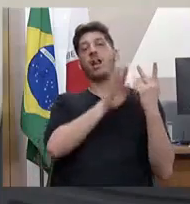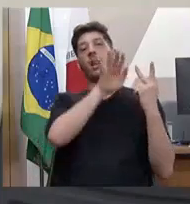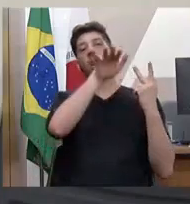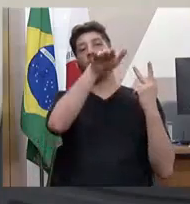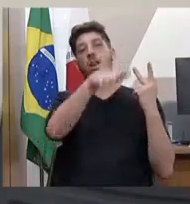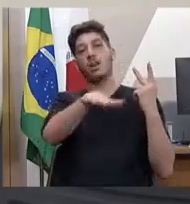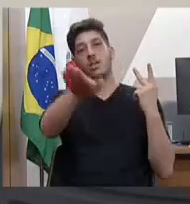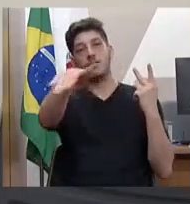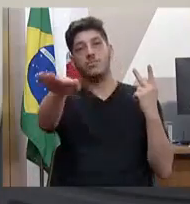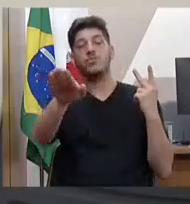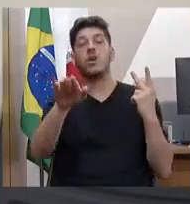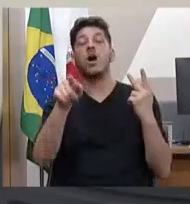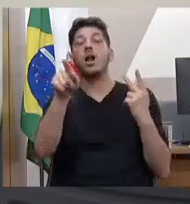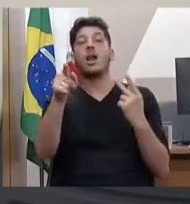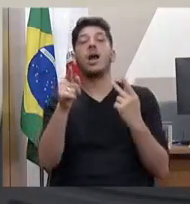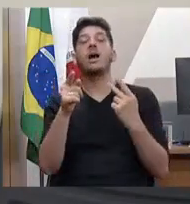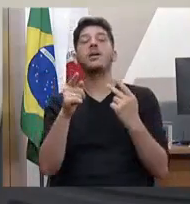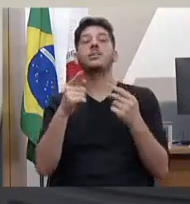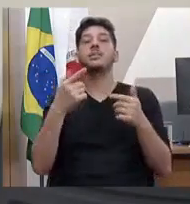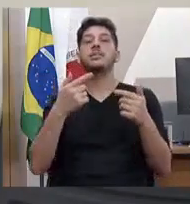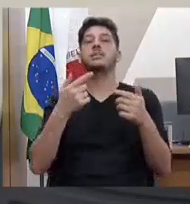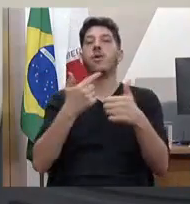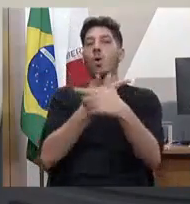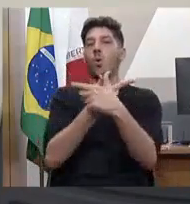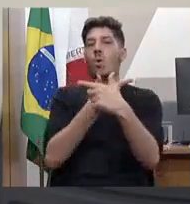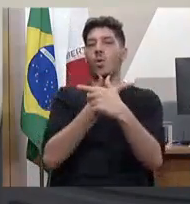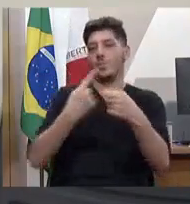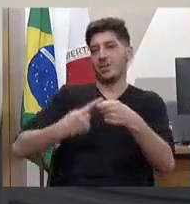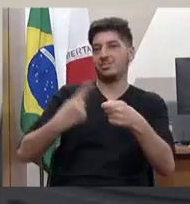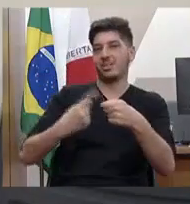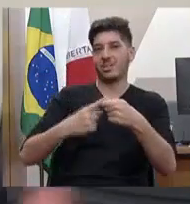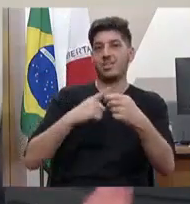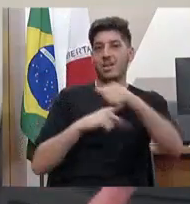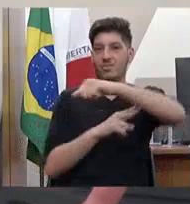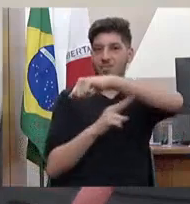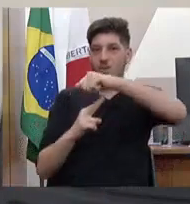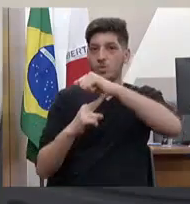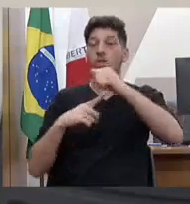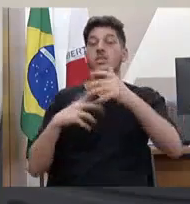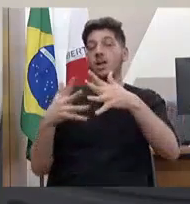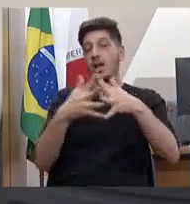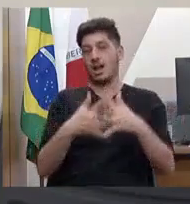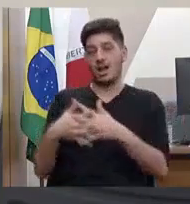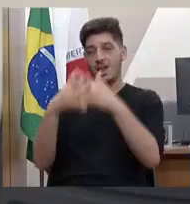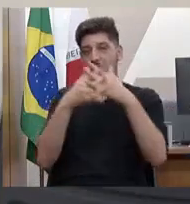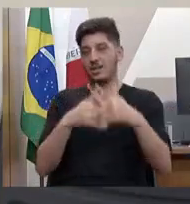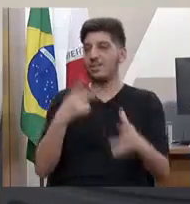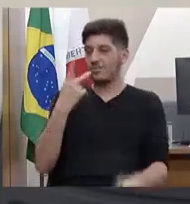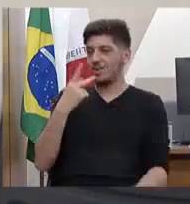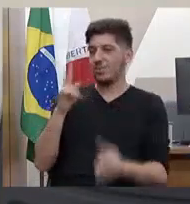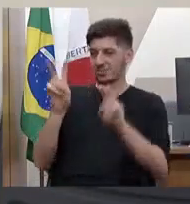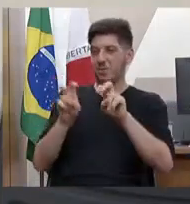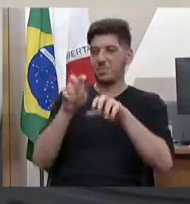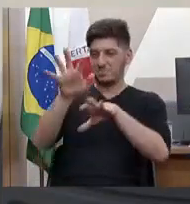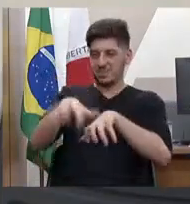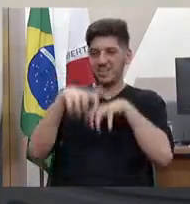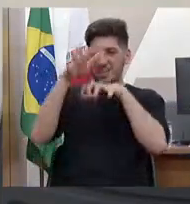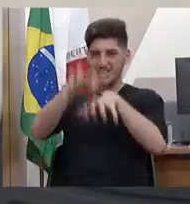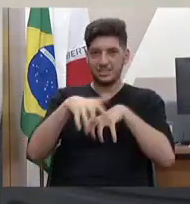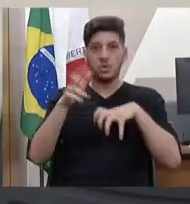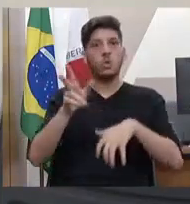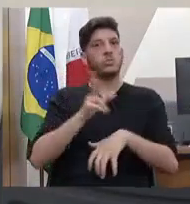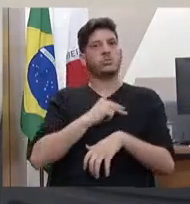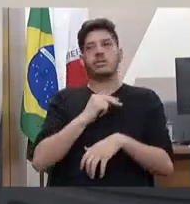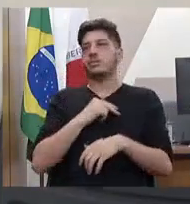lá de ouro branco e adulto de Ouro Branco aquelas carretas que você citou da mineração É uma